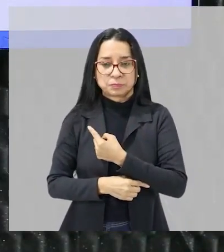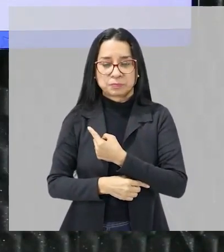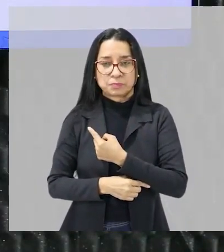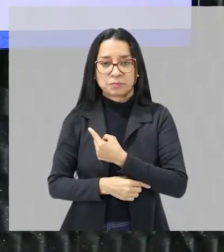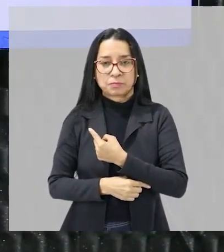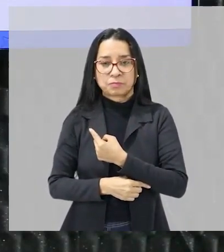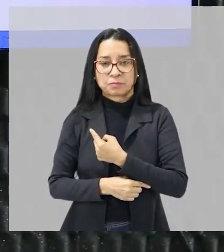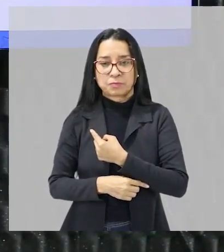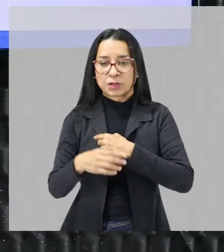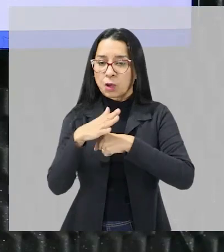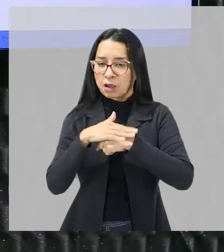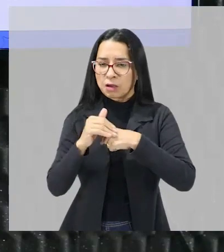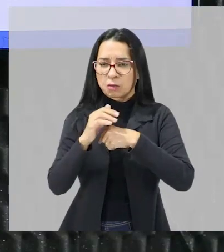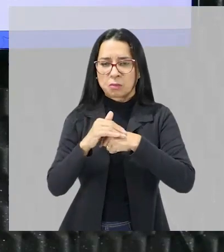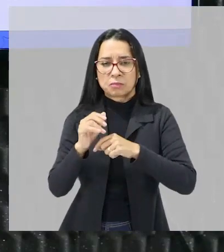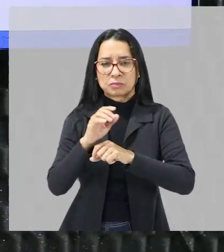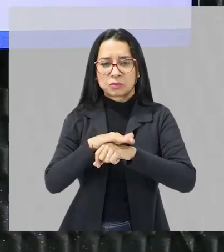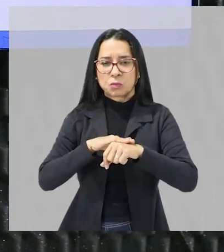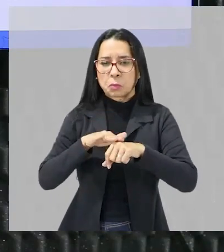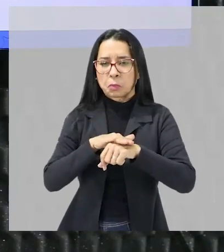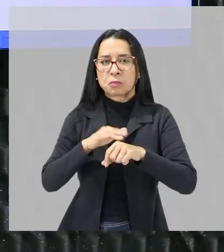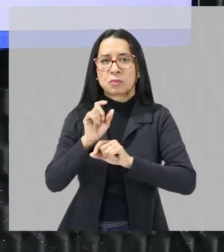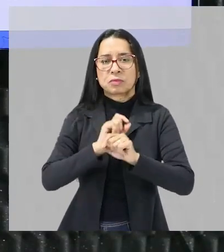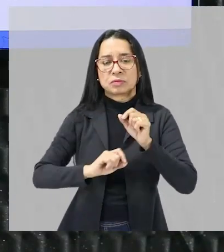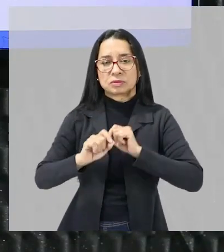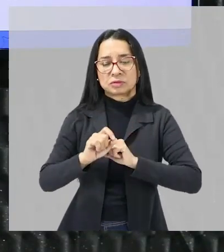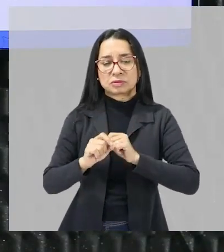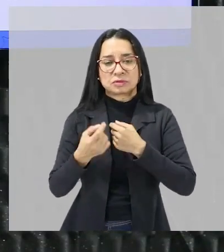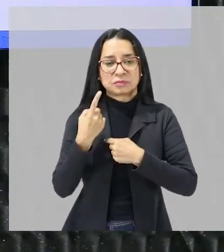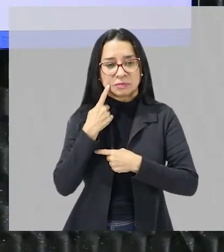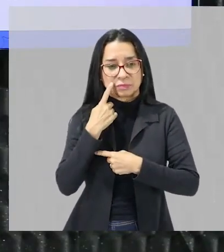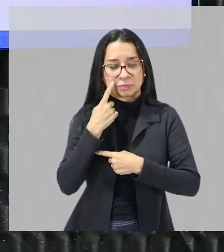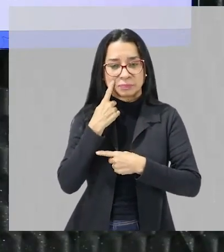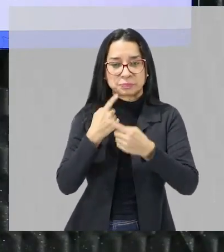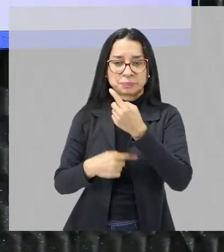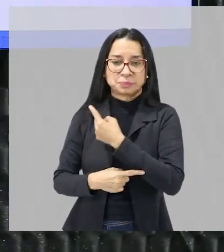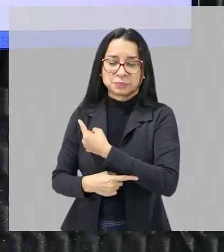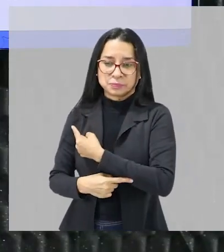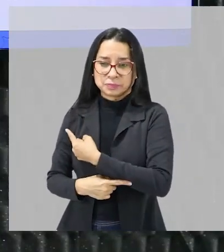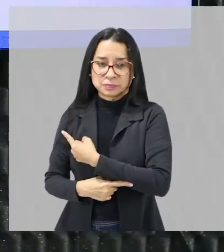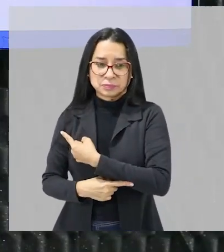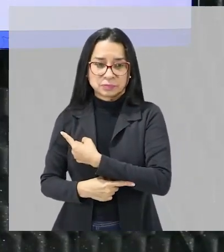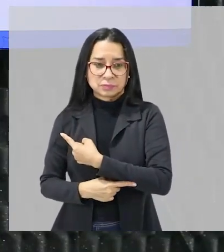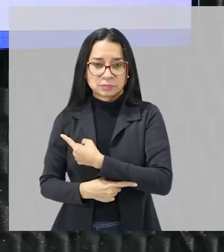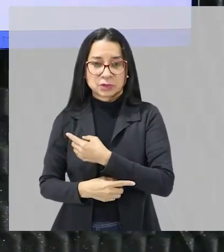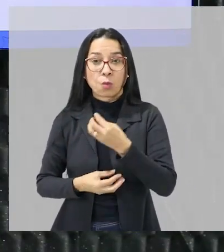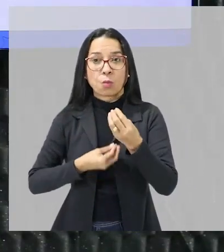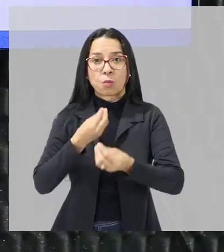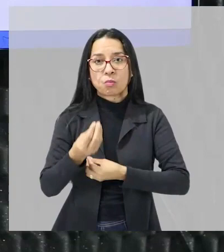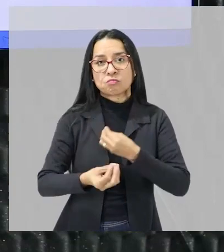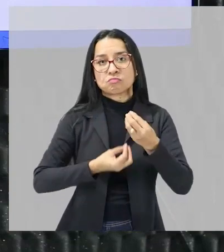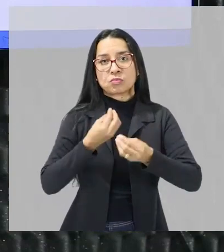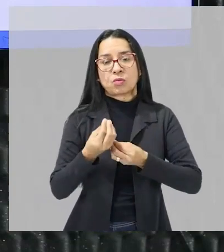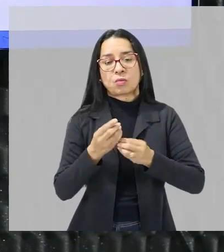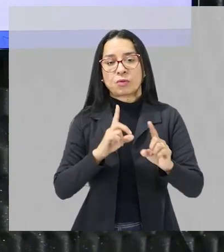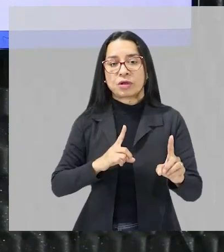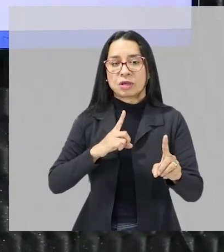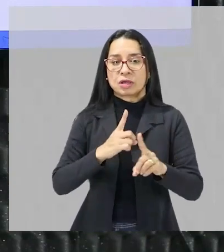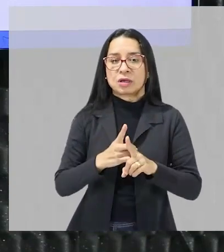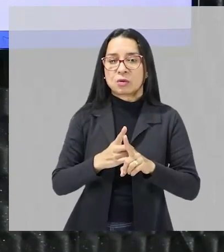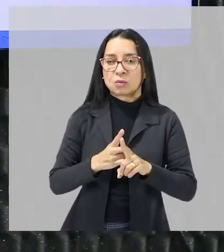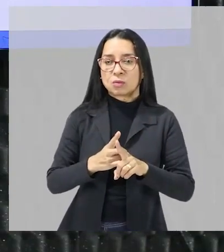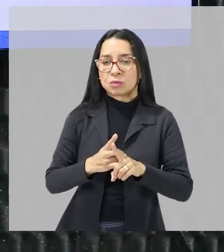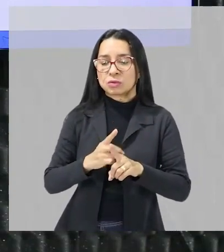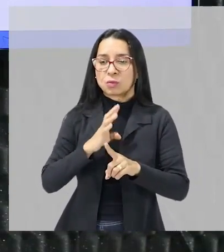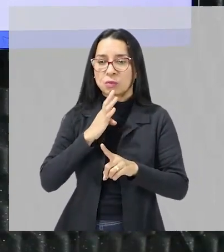ver expressa a noção de ideologia na perspectiva de, então, de que maneira a gente encontra a noção de